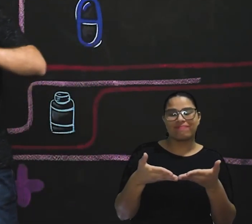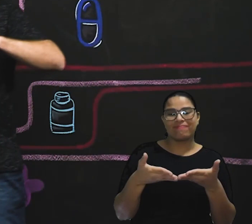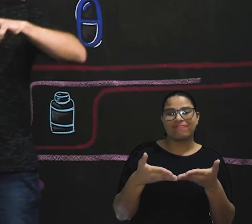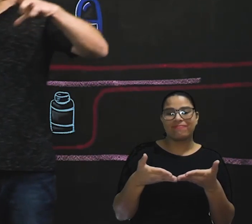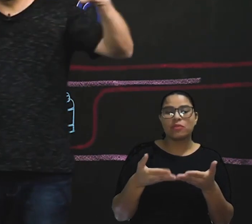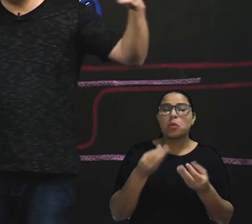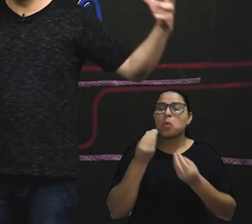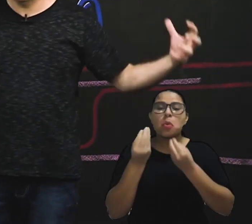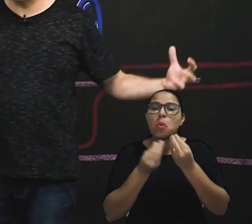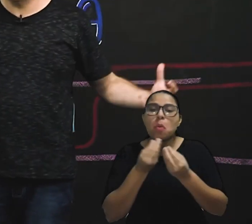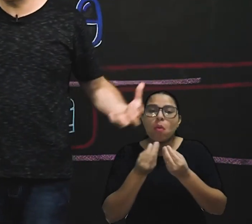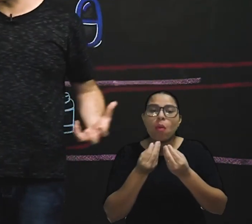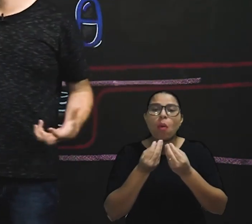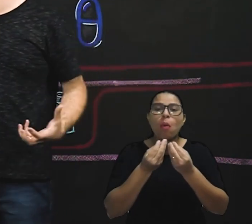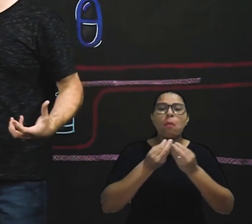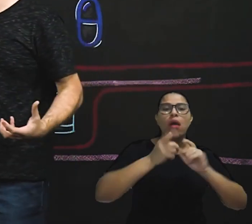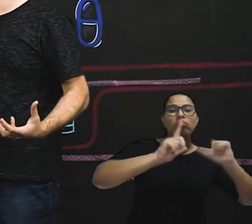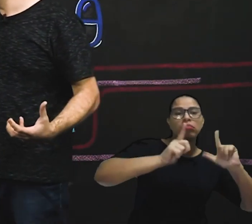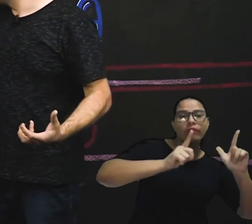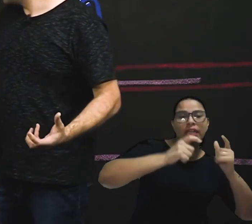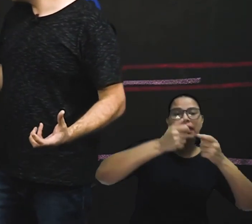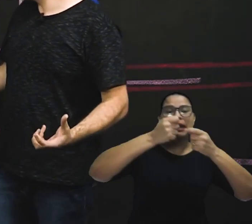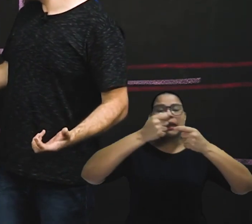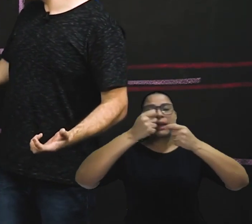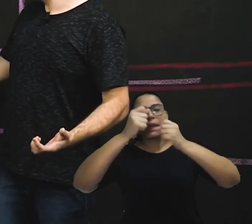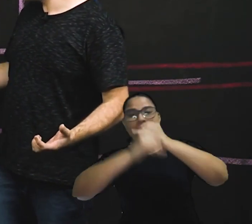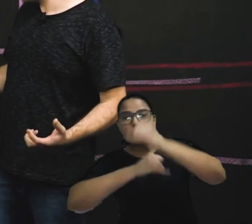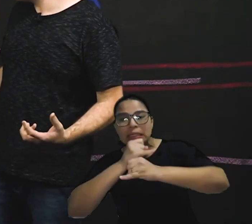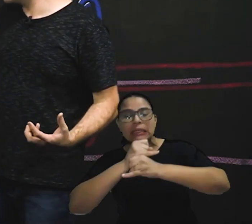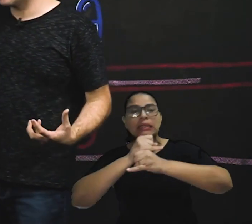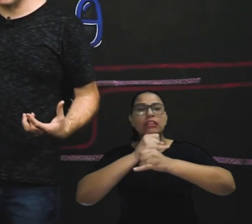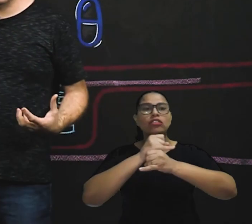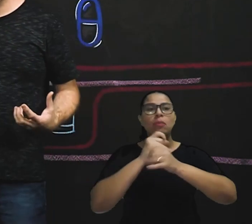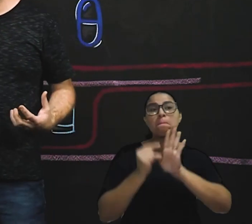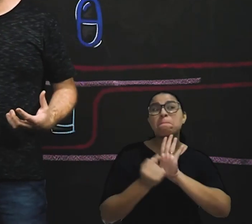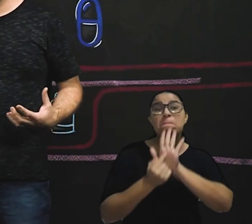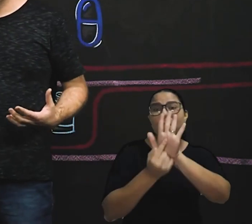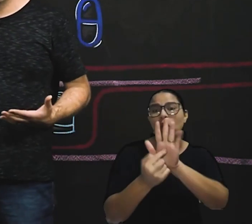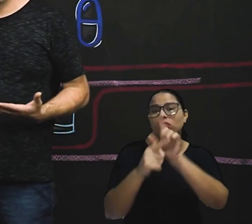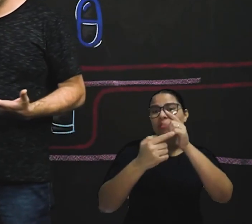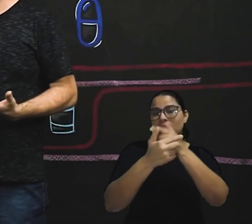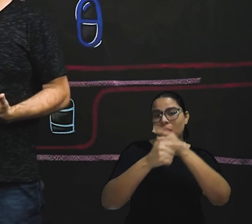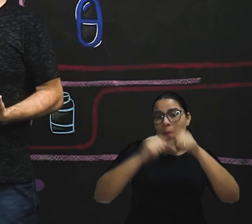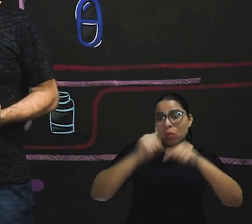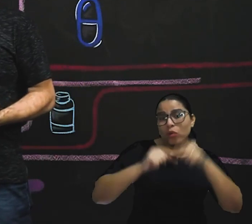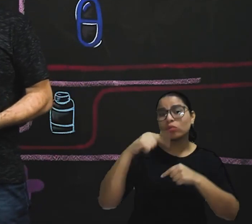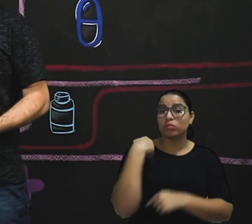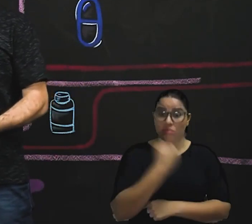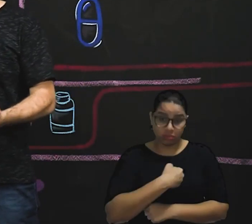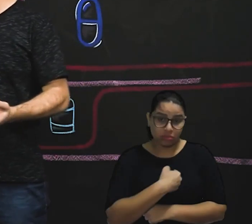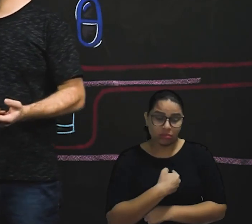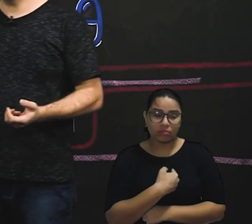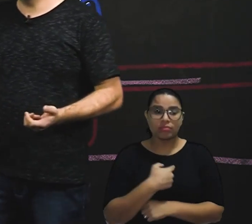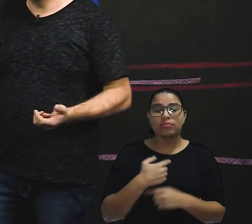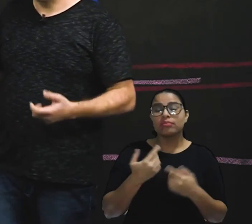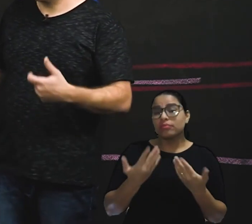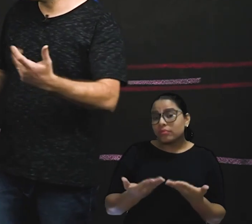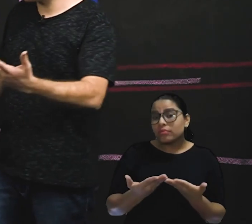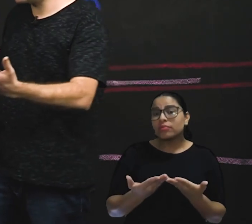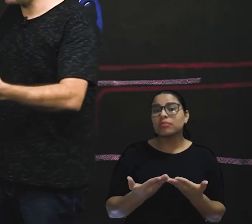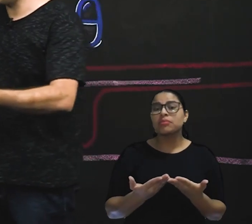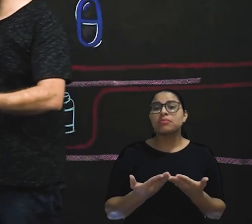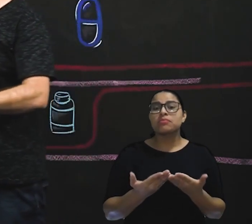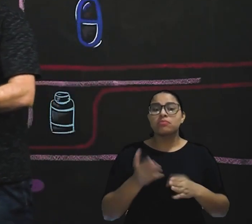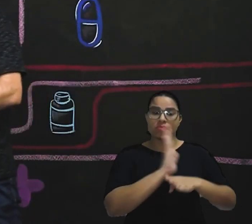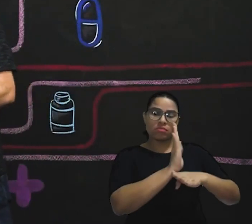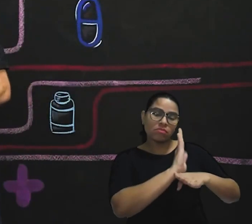mídia dentro desse processo da sociedade de consumo, ele tem uma ferramenta pela indústria para a divulgação. A